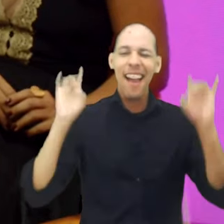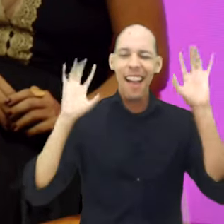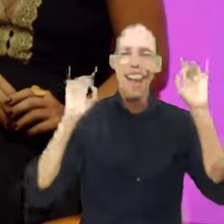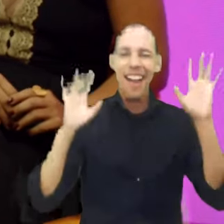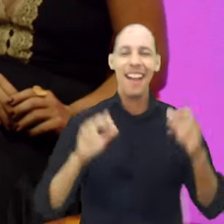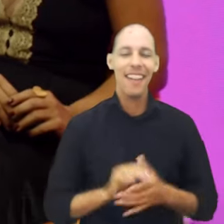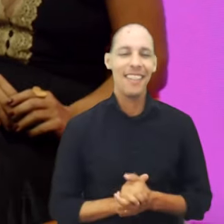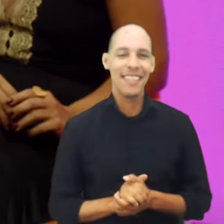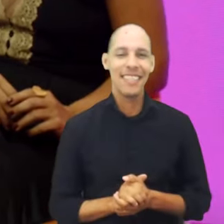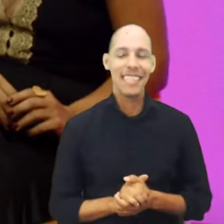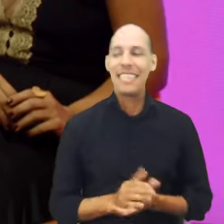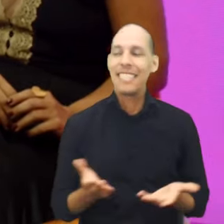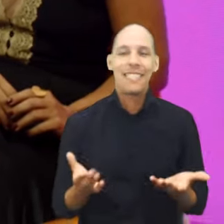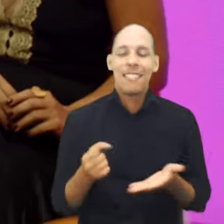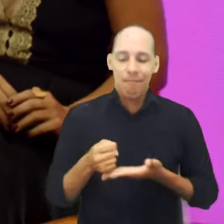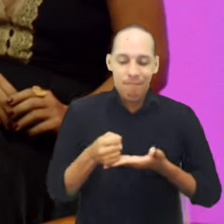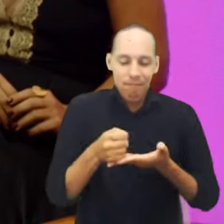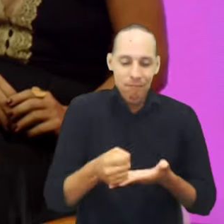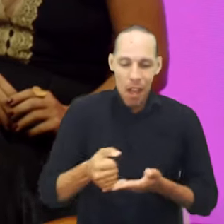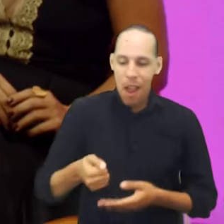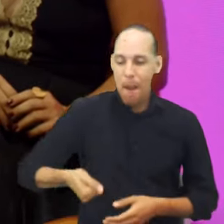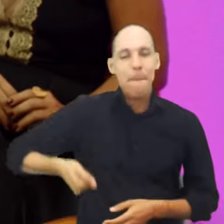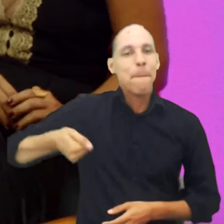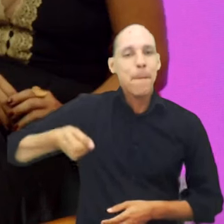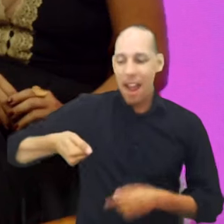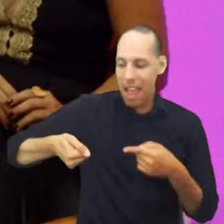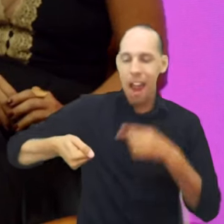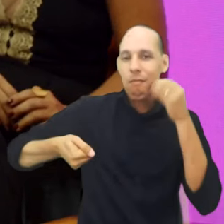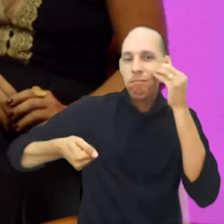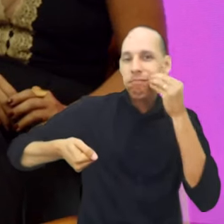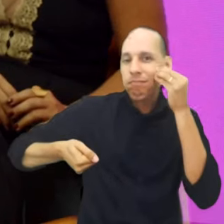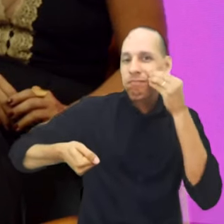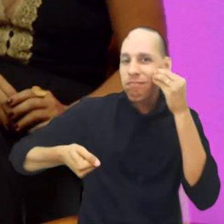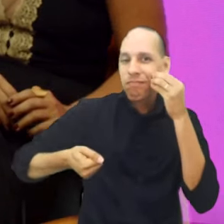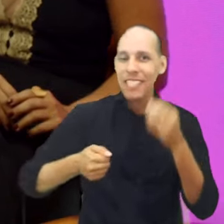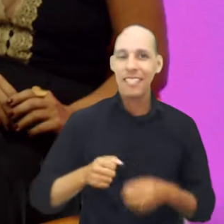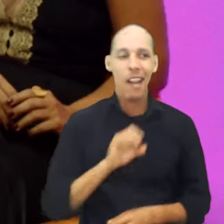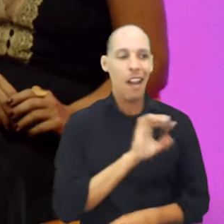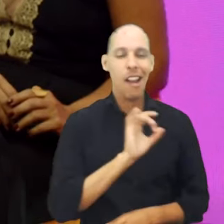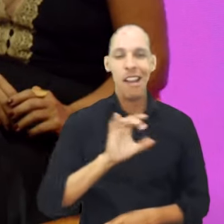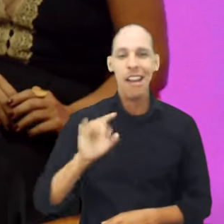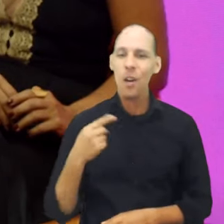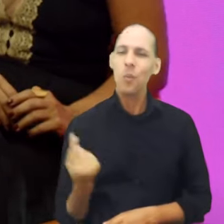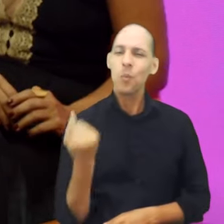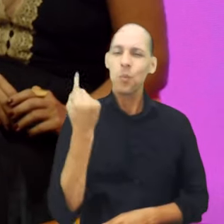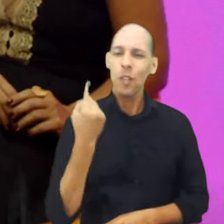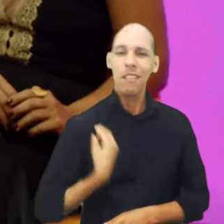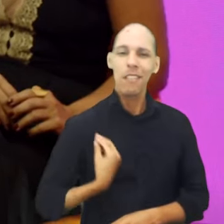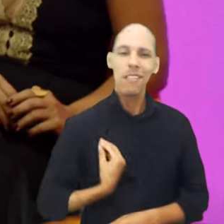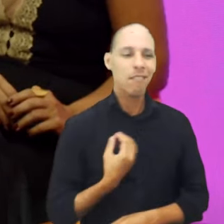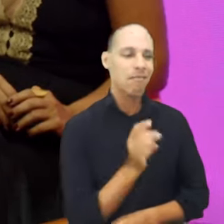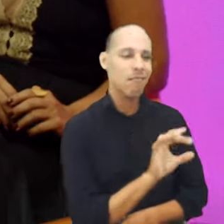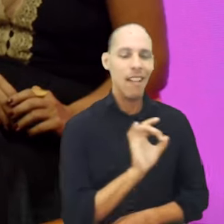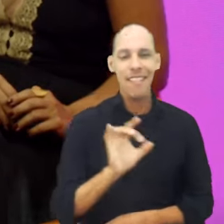que traz uma bagagem gigantesca de experiências e vivências que são únicas na vida de cada uma de